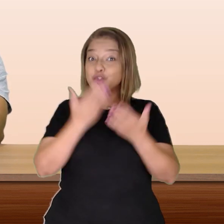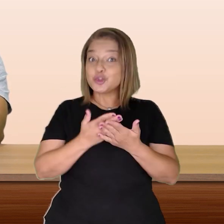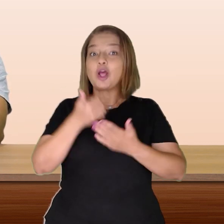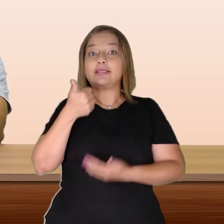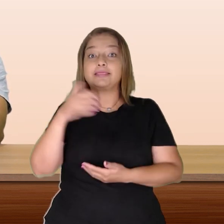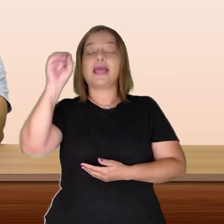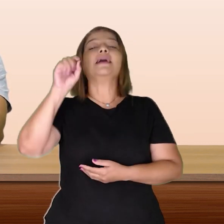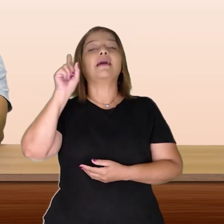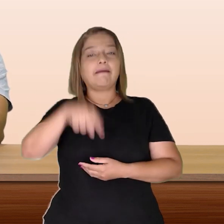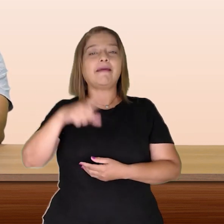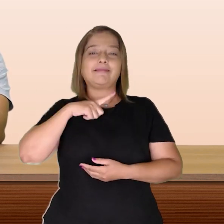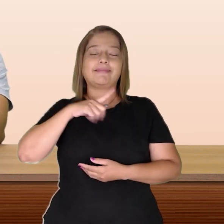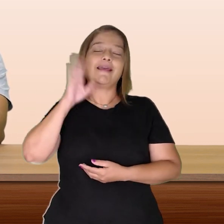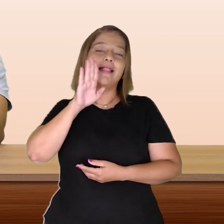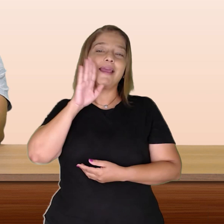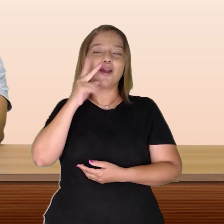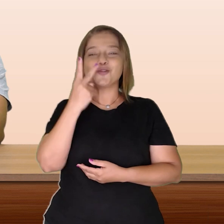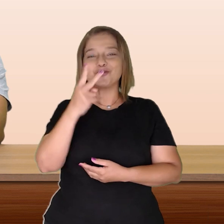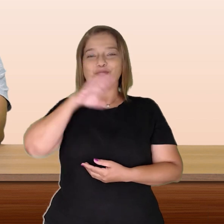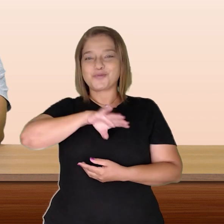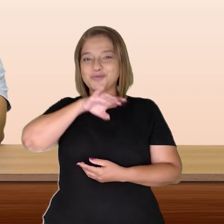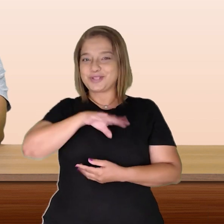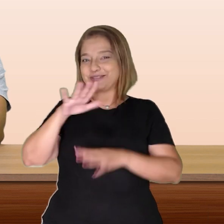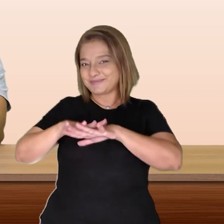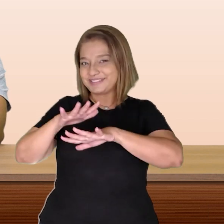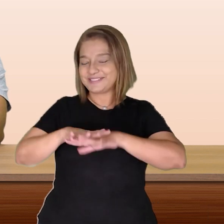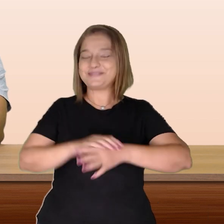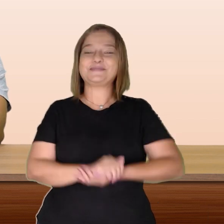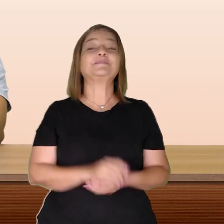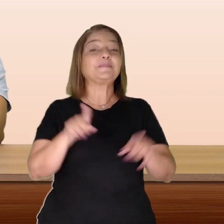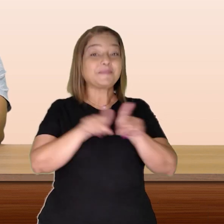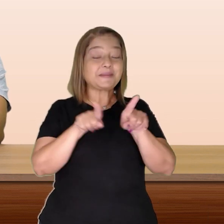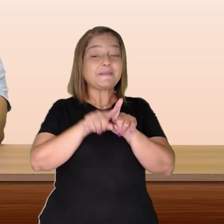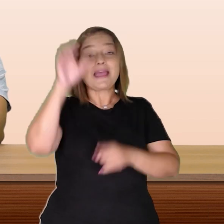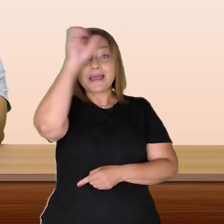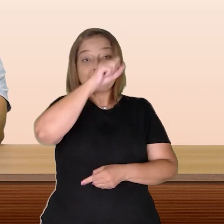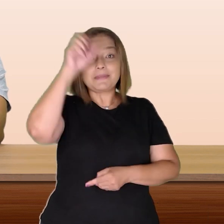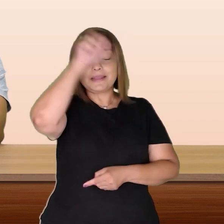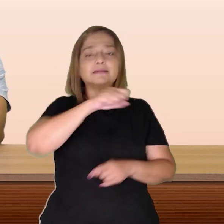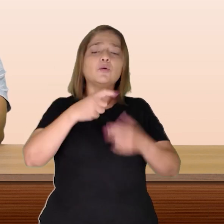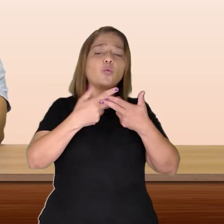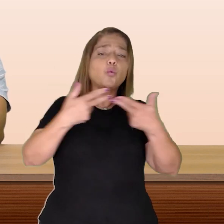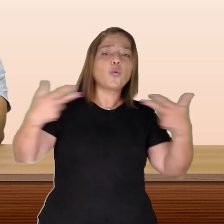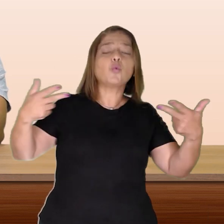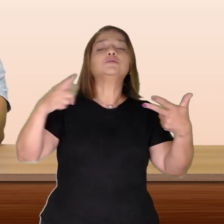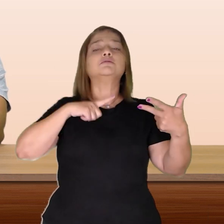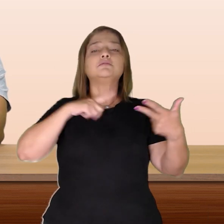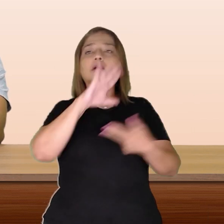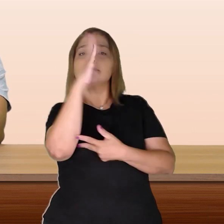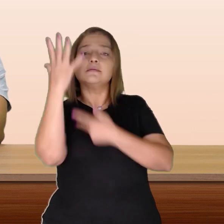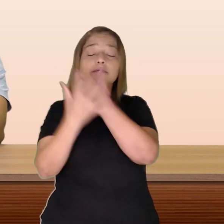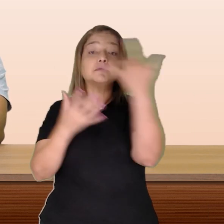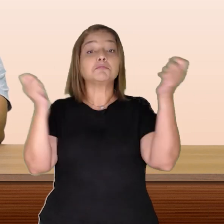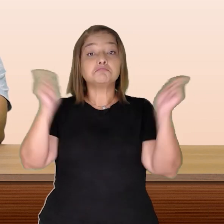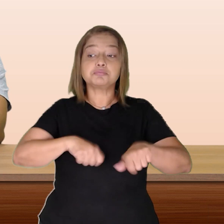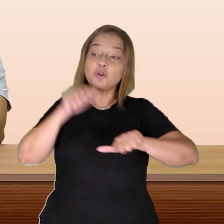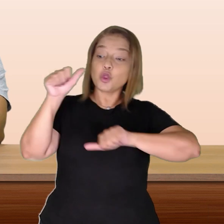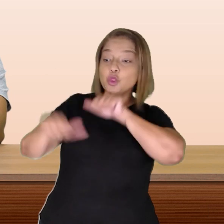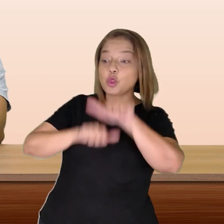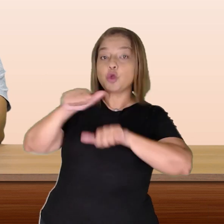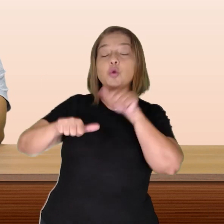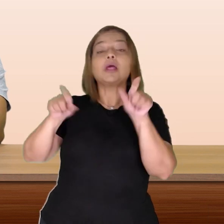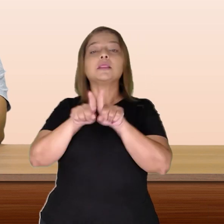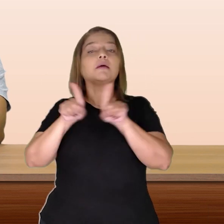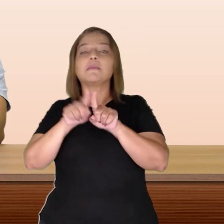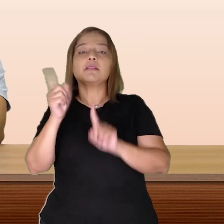bem legais de língua portuguesa e matemática. E ainda vamos aprender sobre os recursos naturais renováveis e não